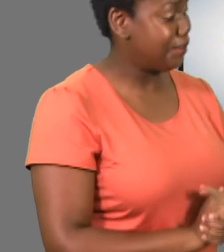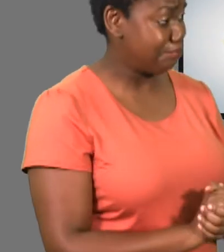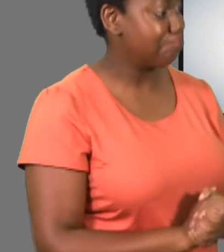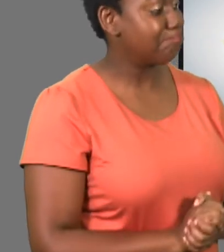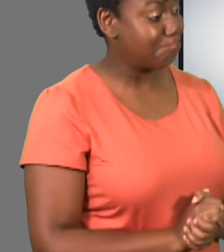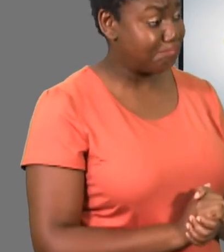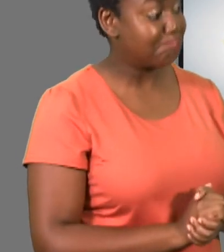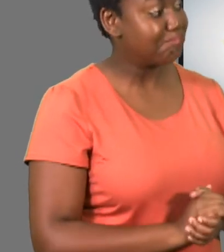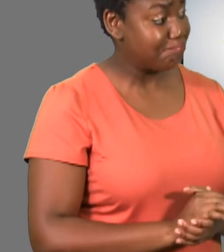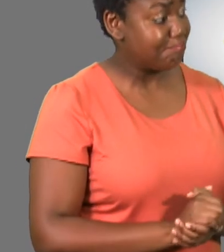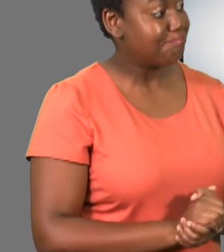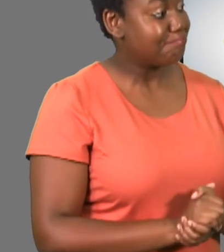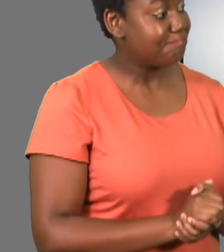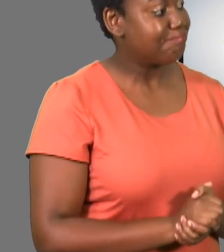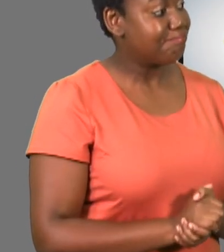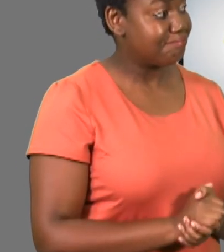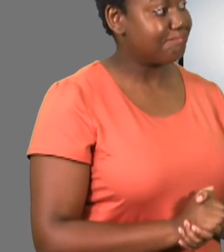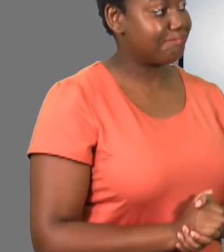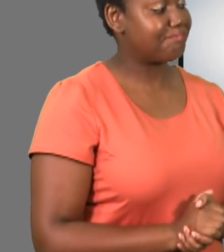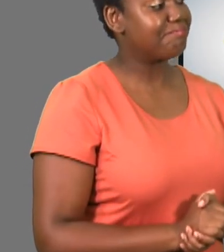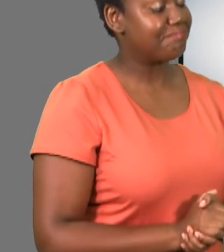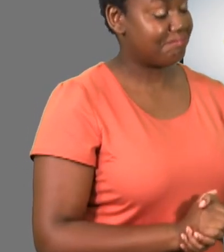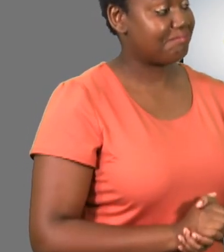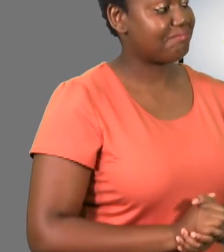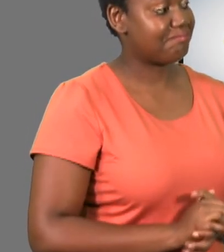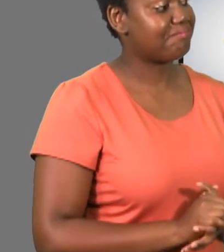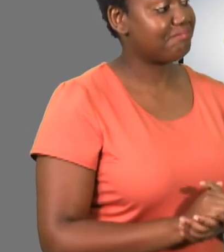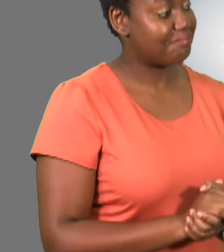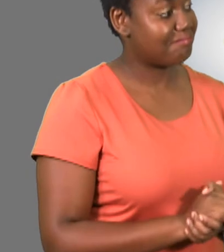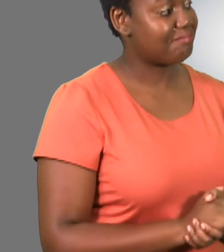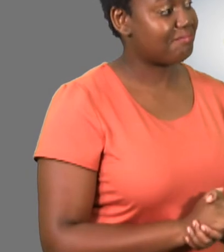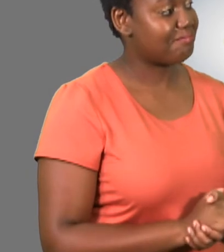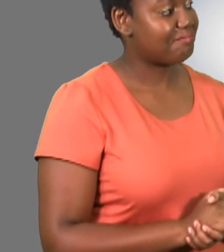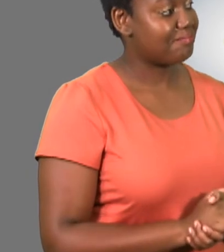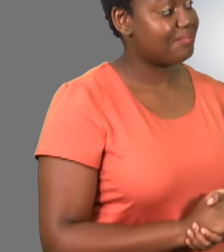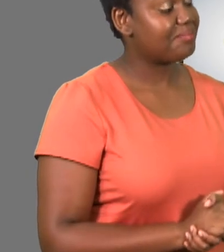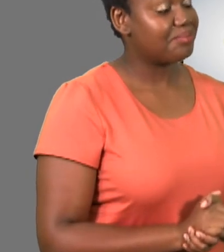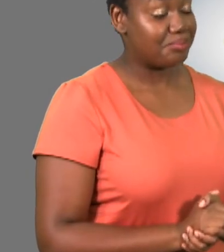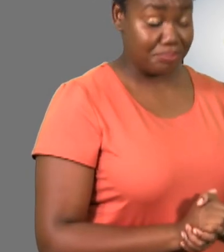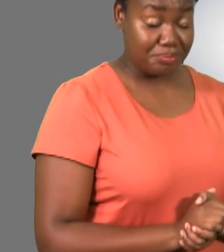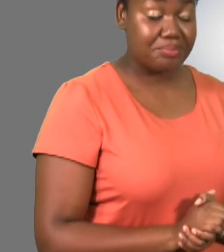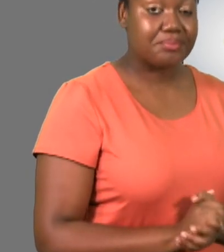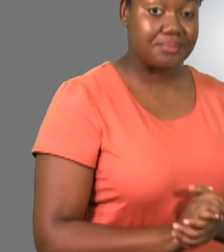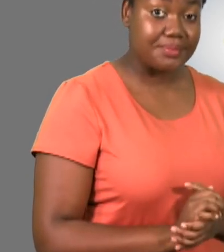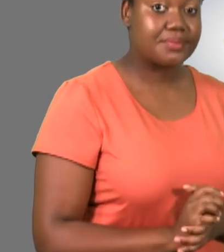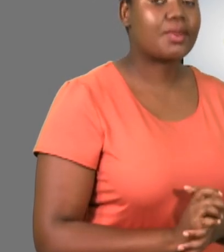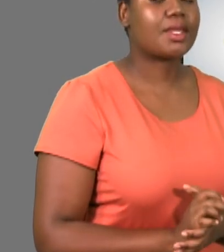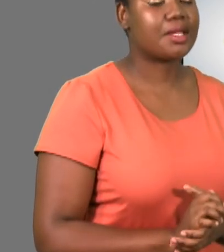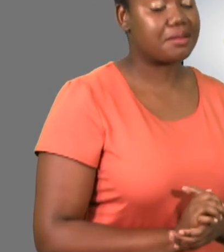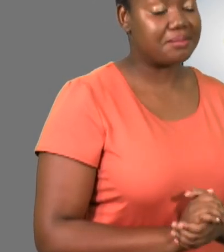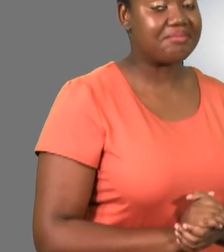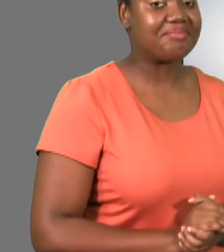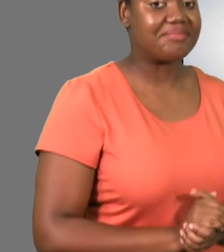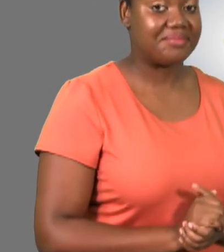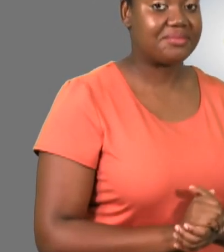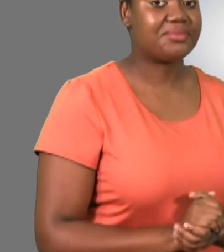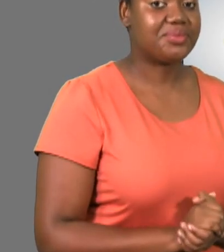2017. Abdul Ibrahimo concorreu com uma reportagem em que aborda a acessibilidade nas